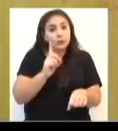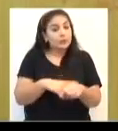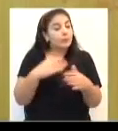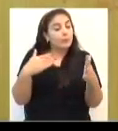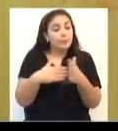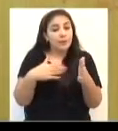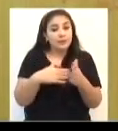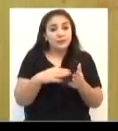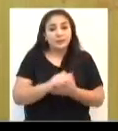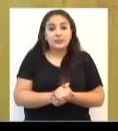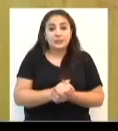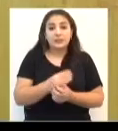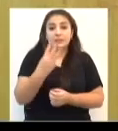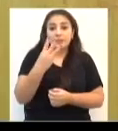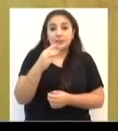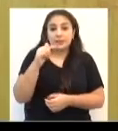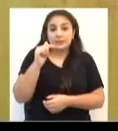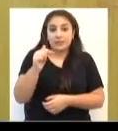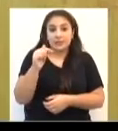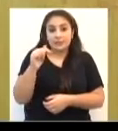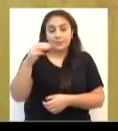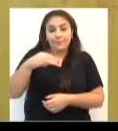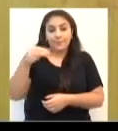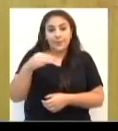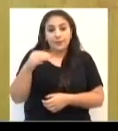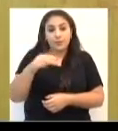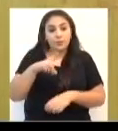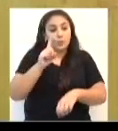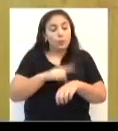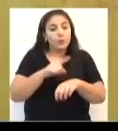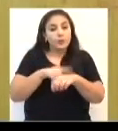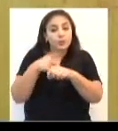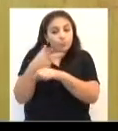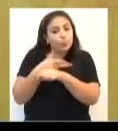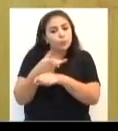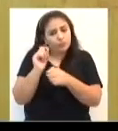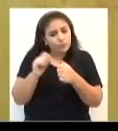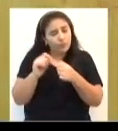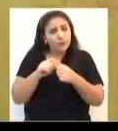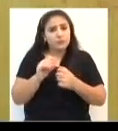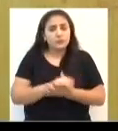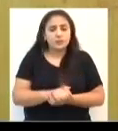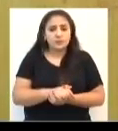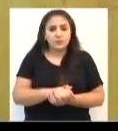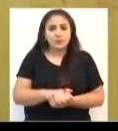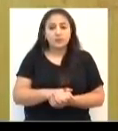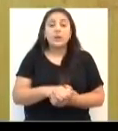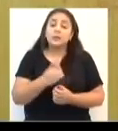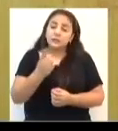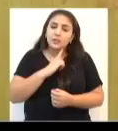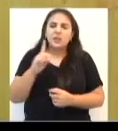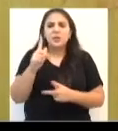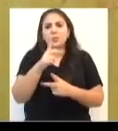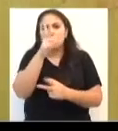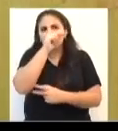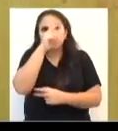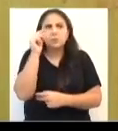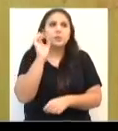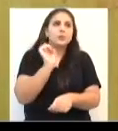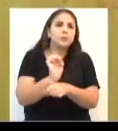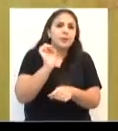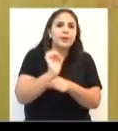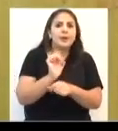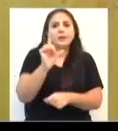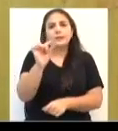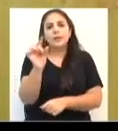é 37 minutos a partir do momento que o cidadão procura, ele vai fazer. Tem municípios que vão esperar 10 dias para